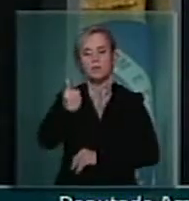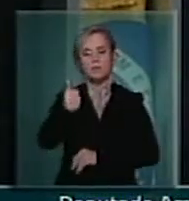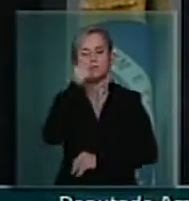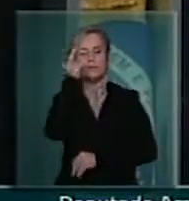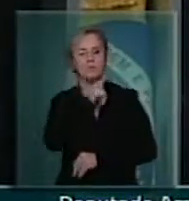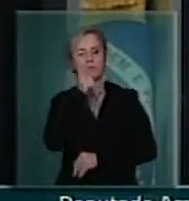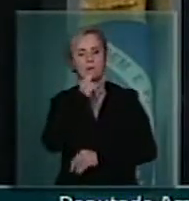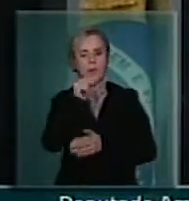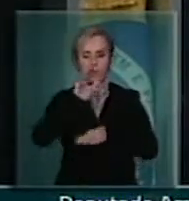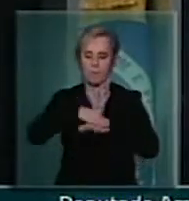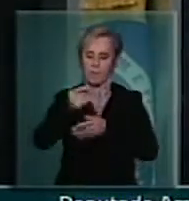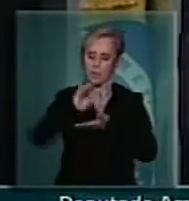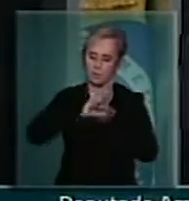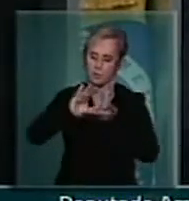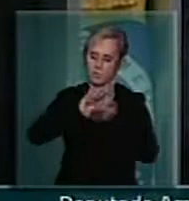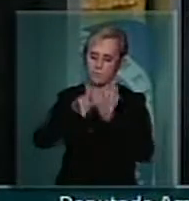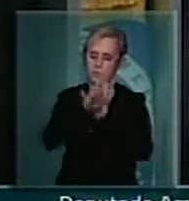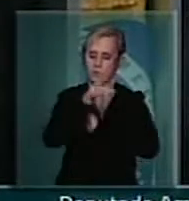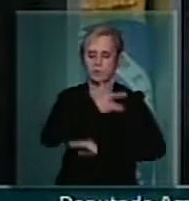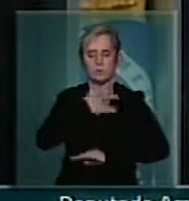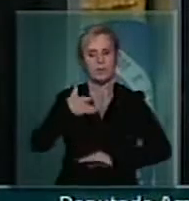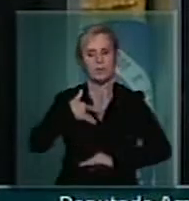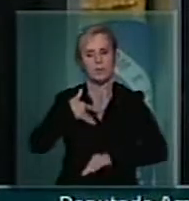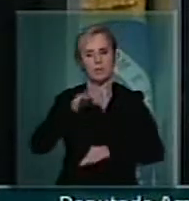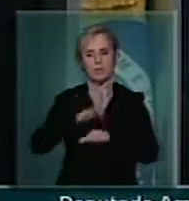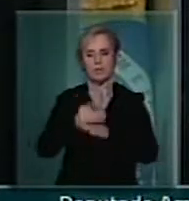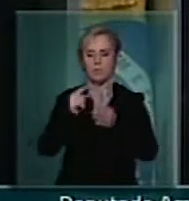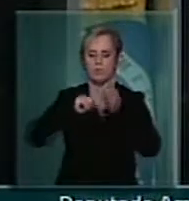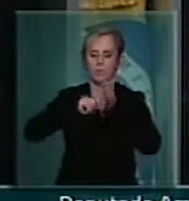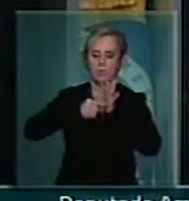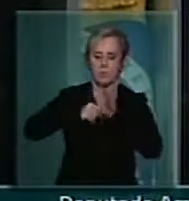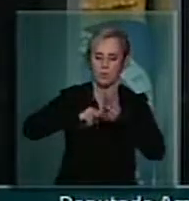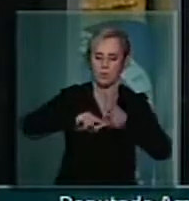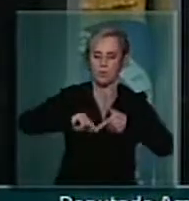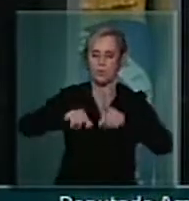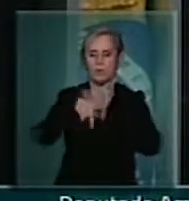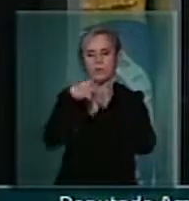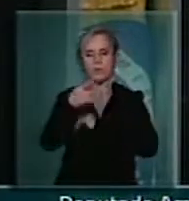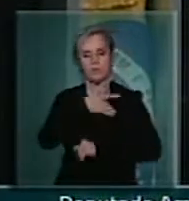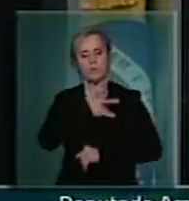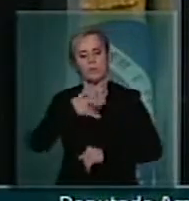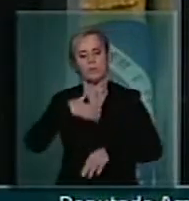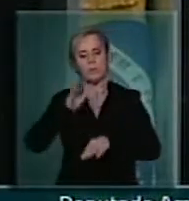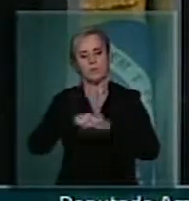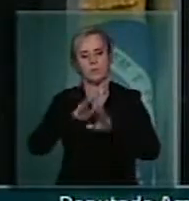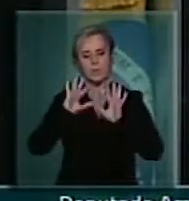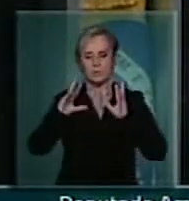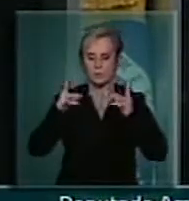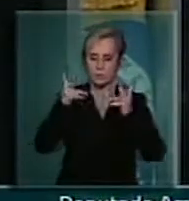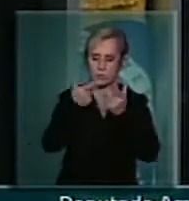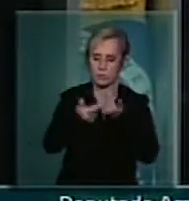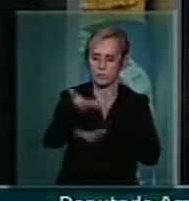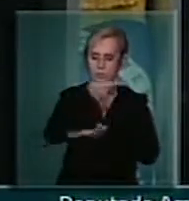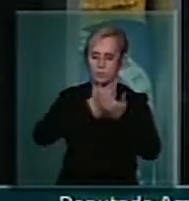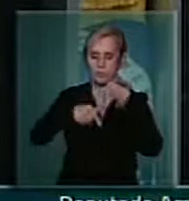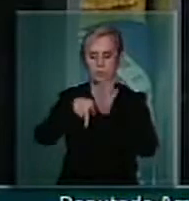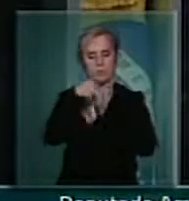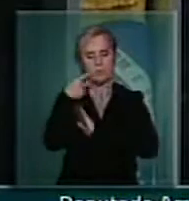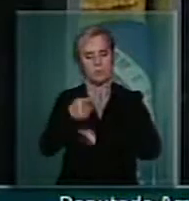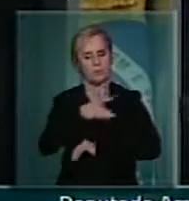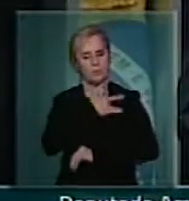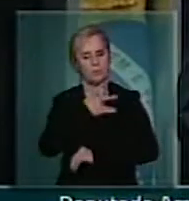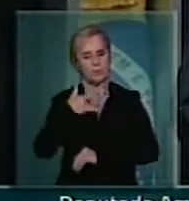mais investimento, para ter mais equipamento, para ter mais humanização, padre José Liari,